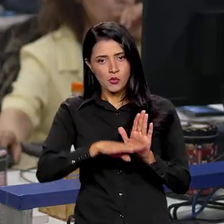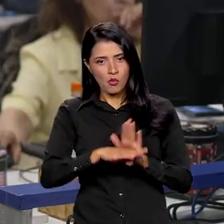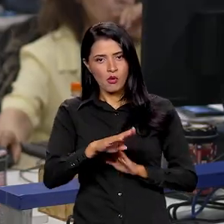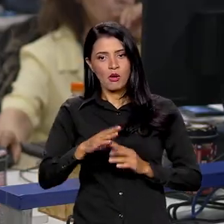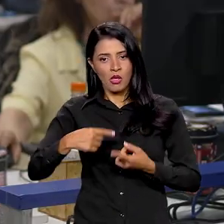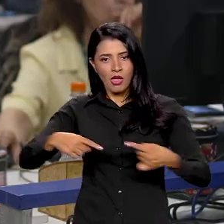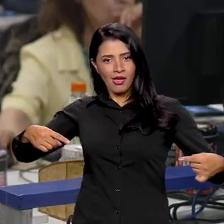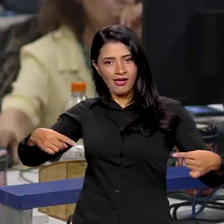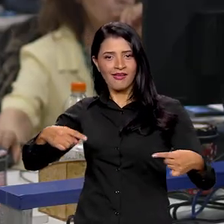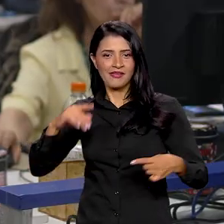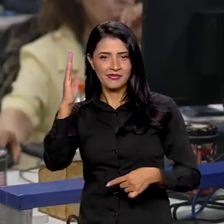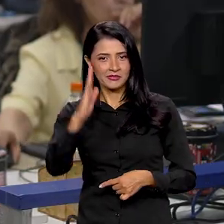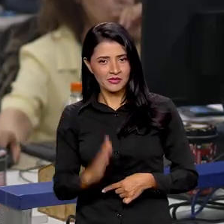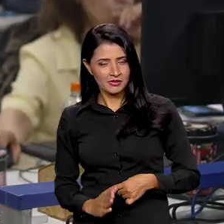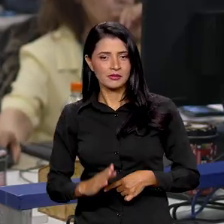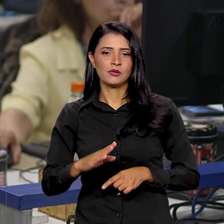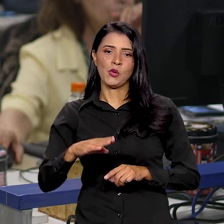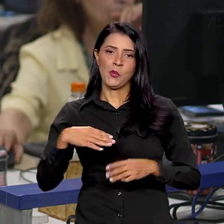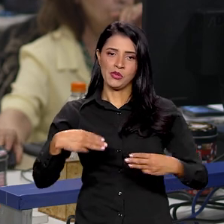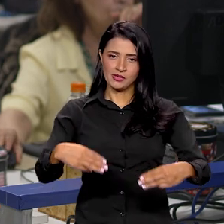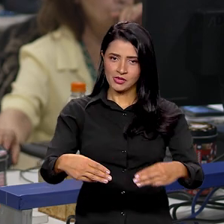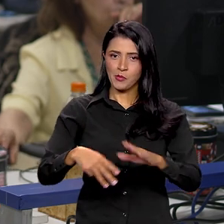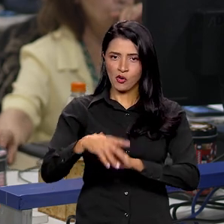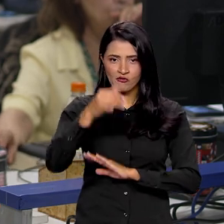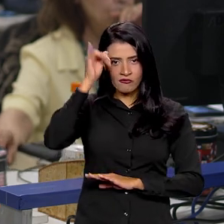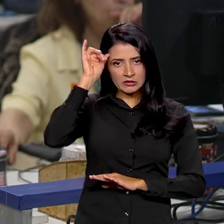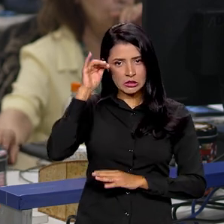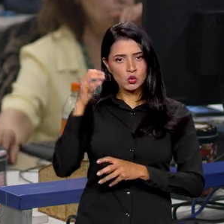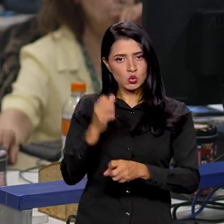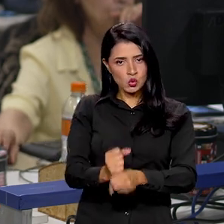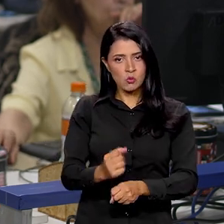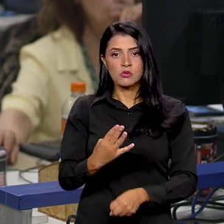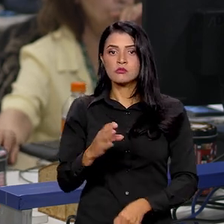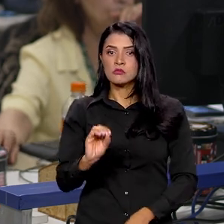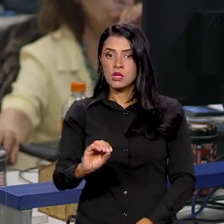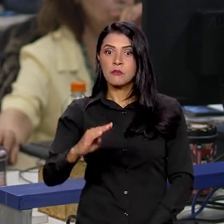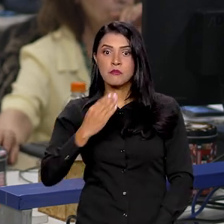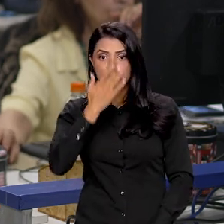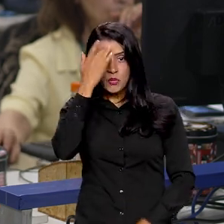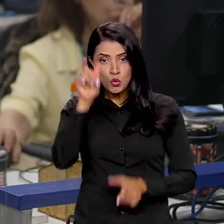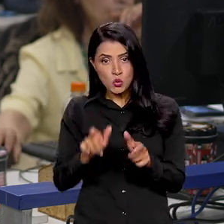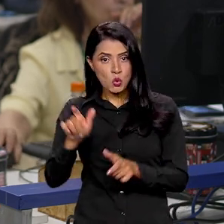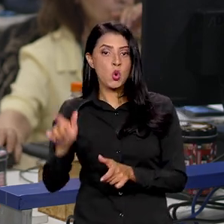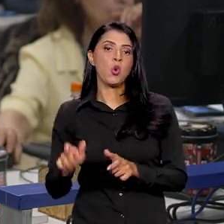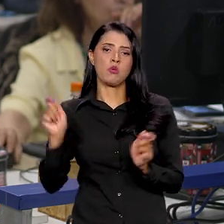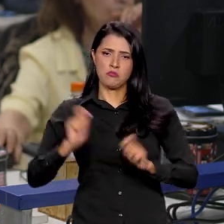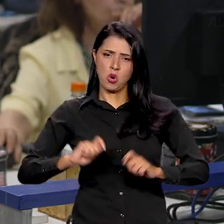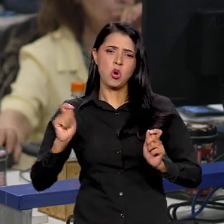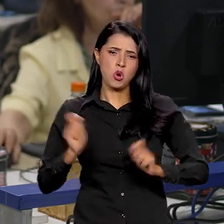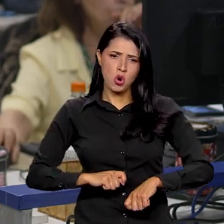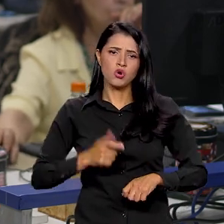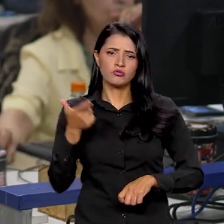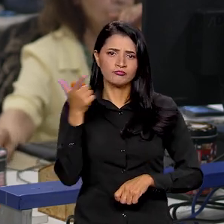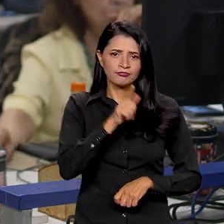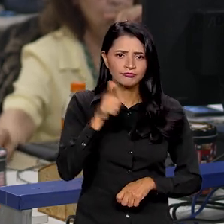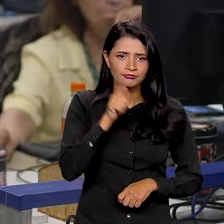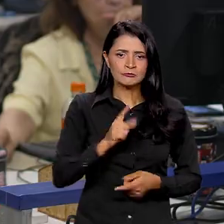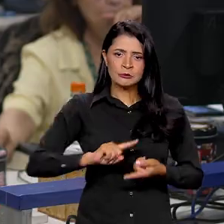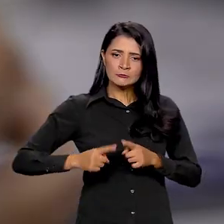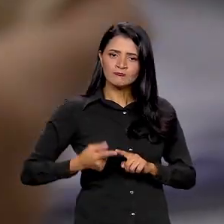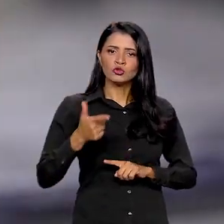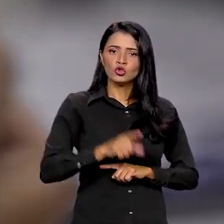hoje o programa Desenrola Brasil. Segundo o Ministério da Fazenda, cerca de 30 milhões de brasileiros podem se